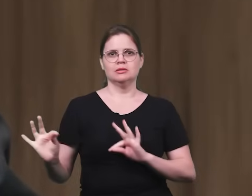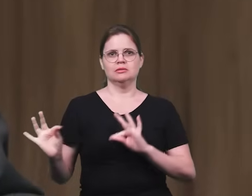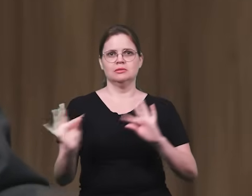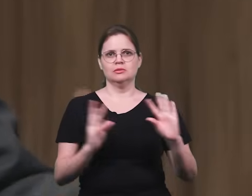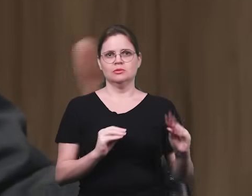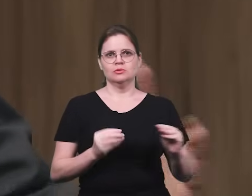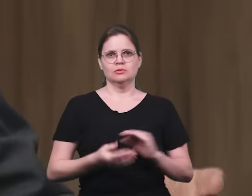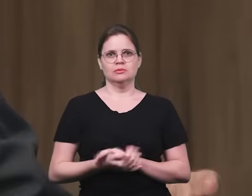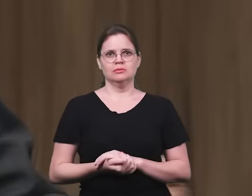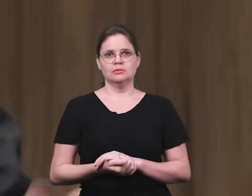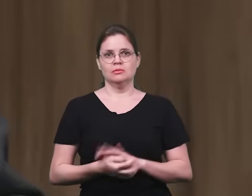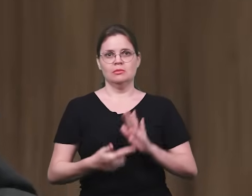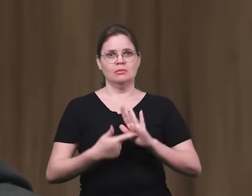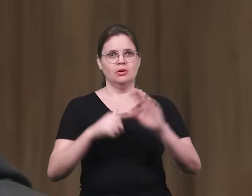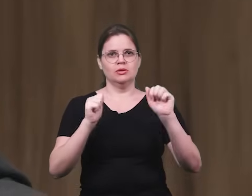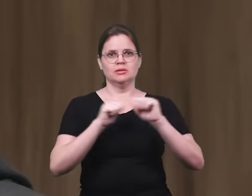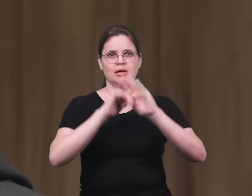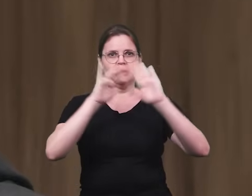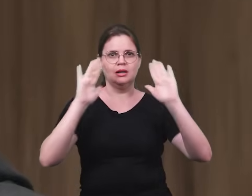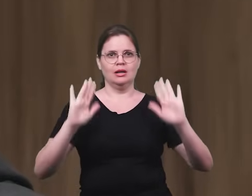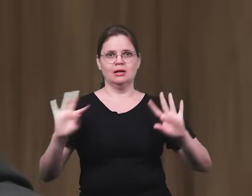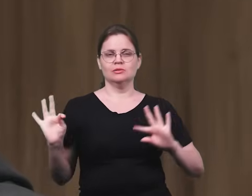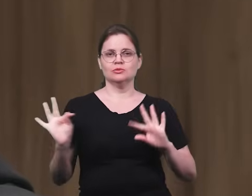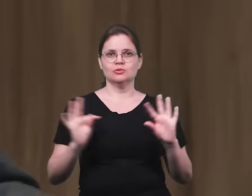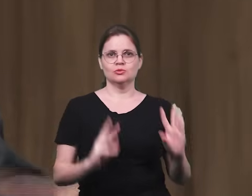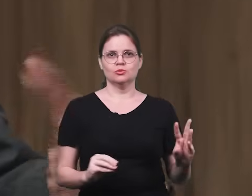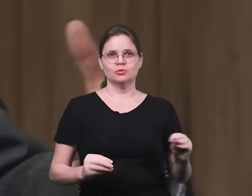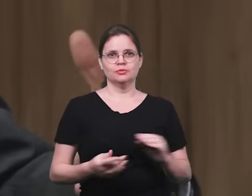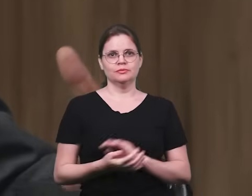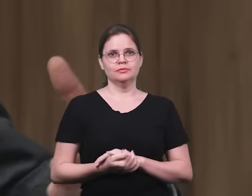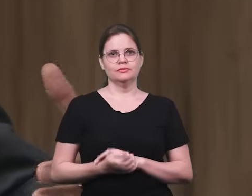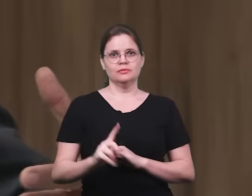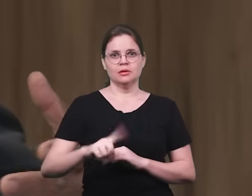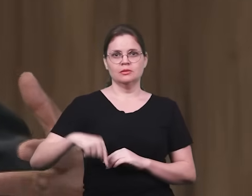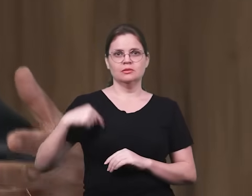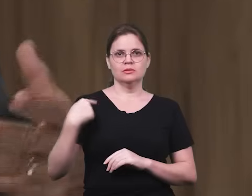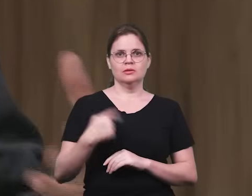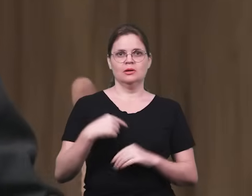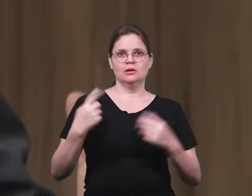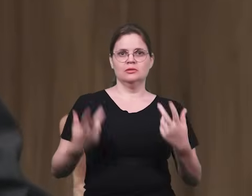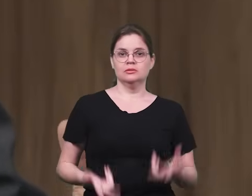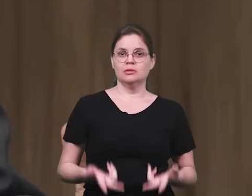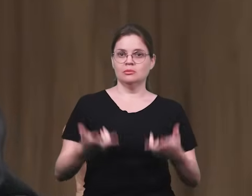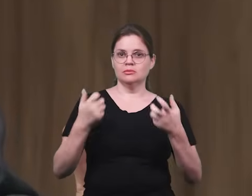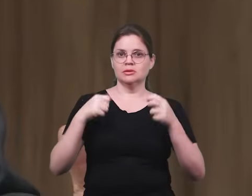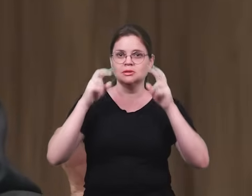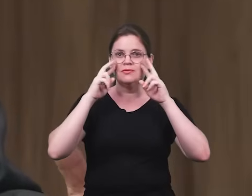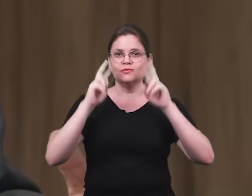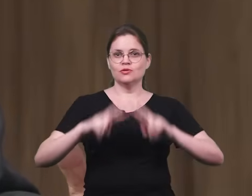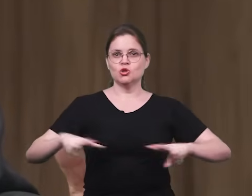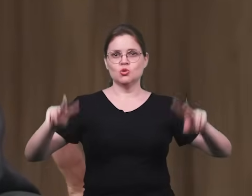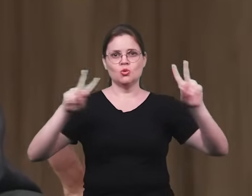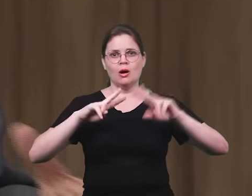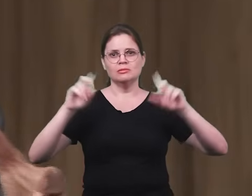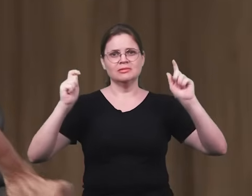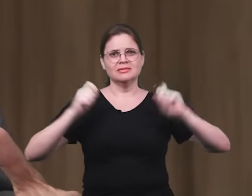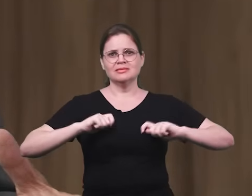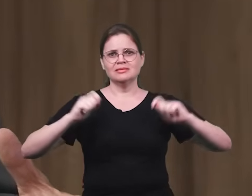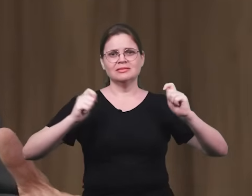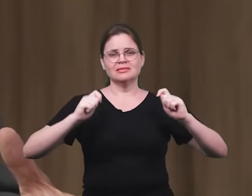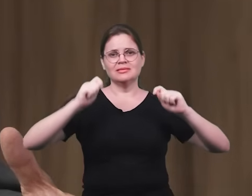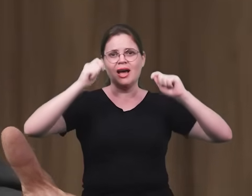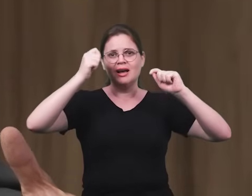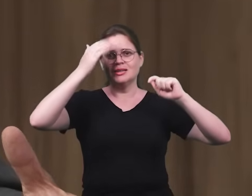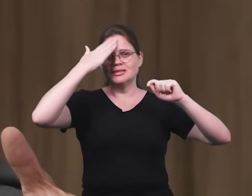lógico, claro, é uma ilustração tão óbvia que a gente não